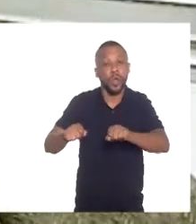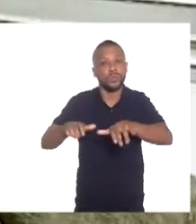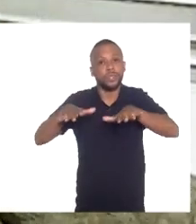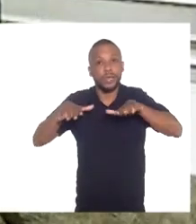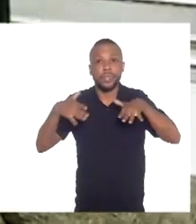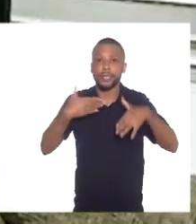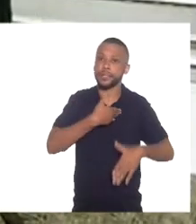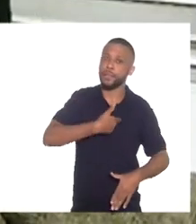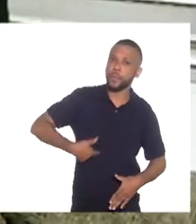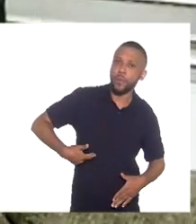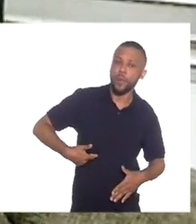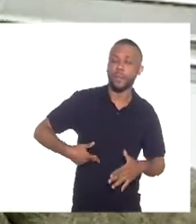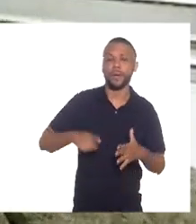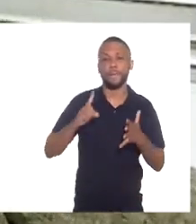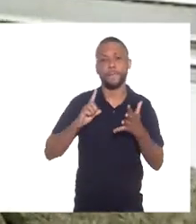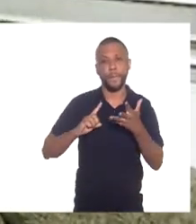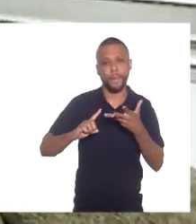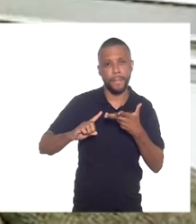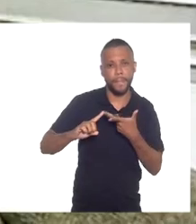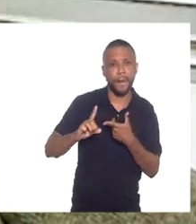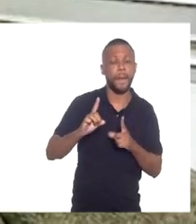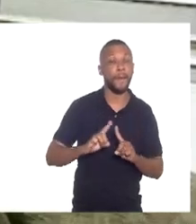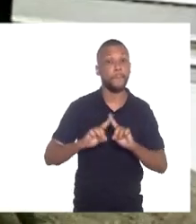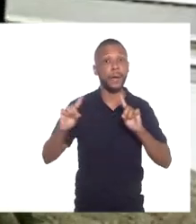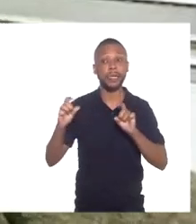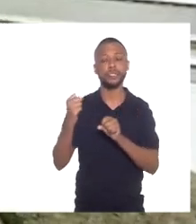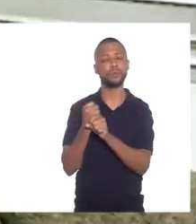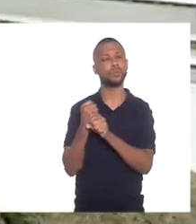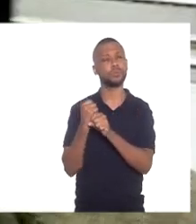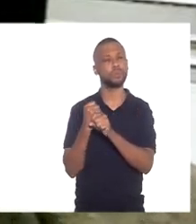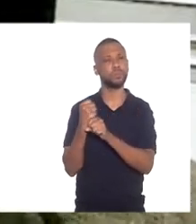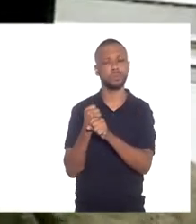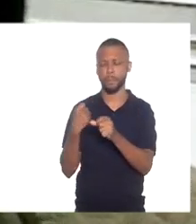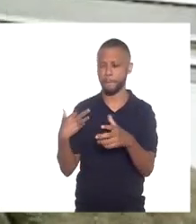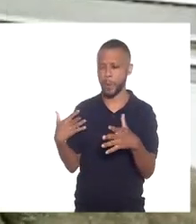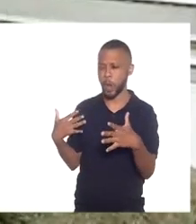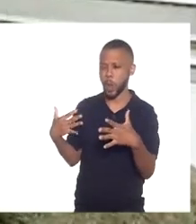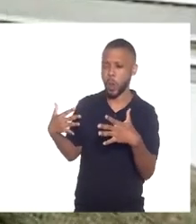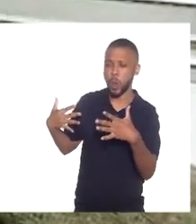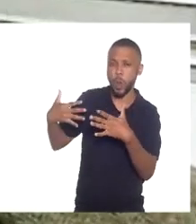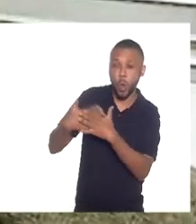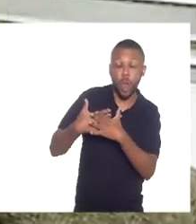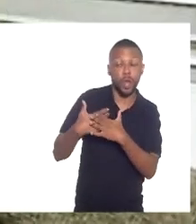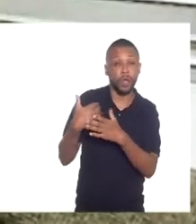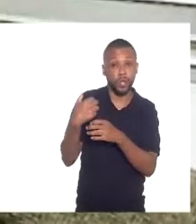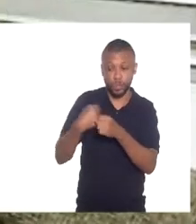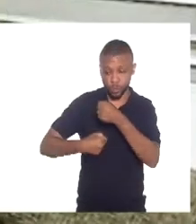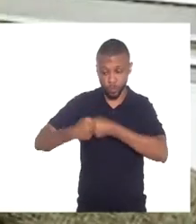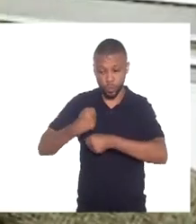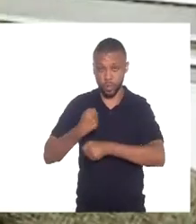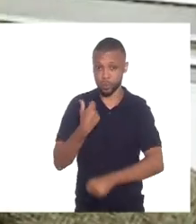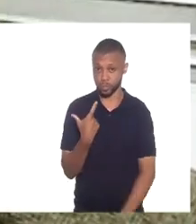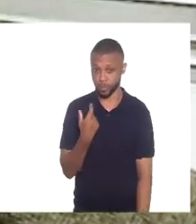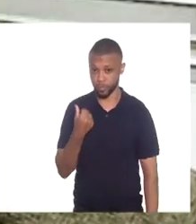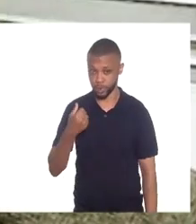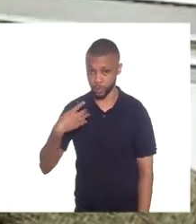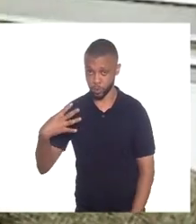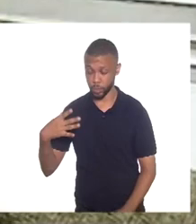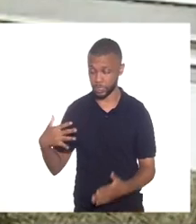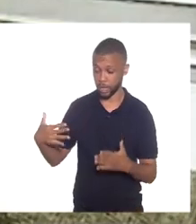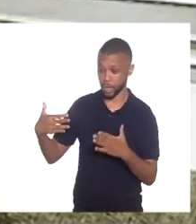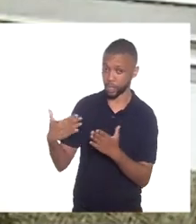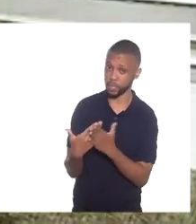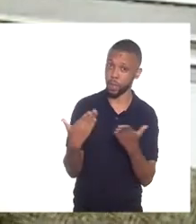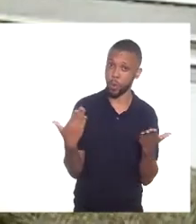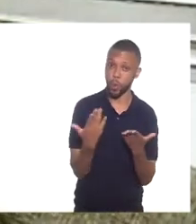intenção, etc. Mas que, ao longo dos anos, de 14 para cá, vem sempre sendo